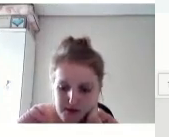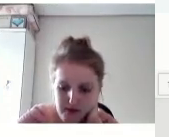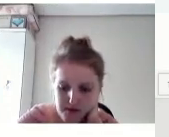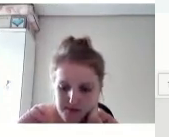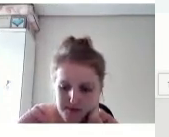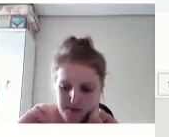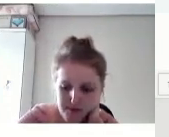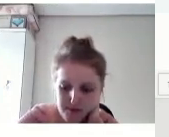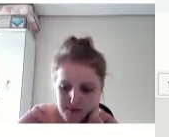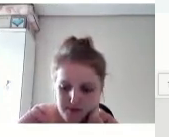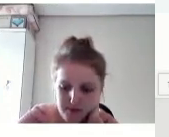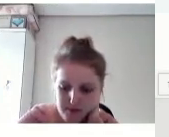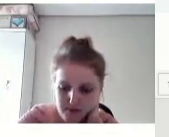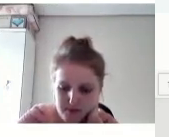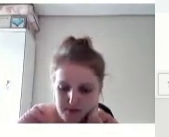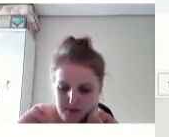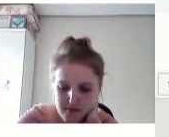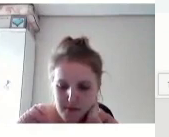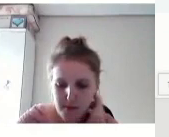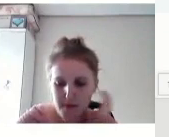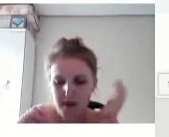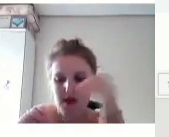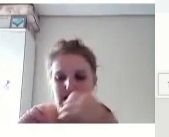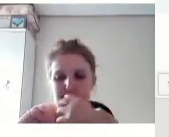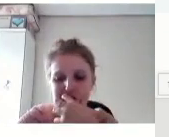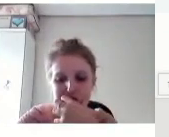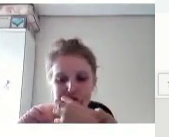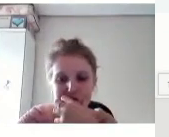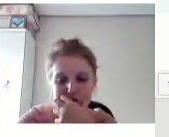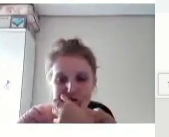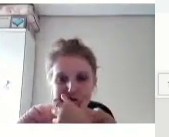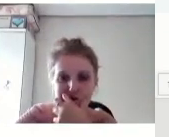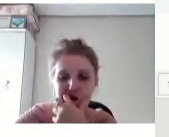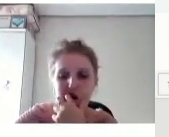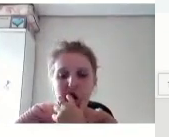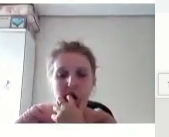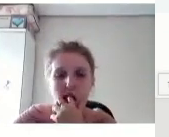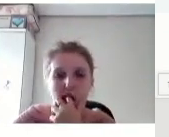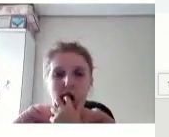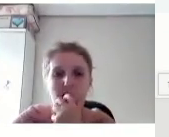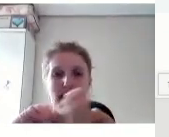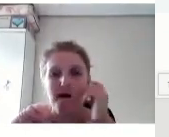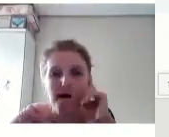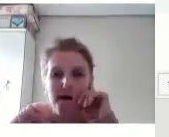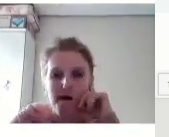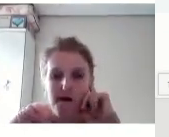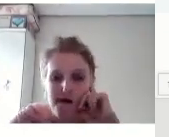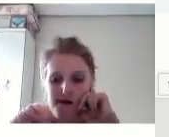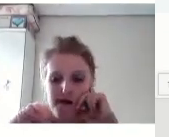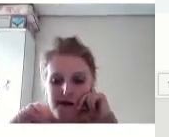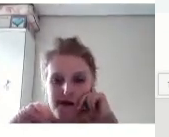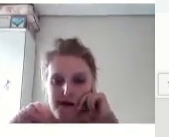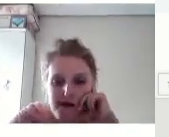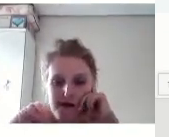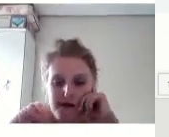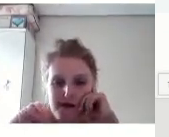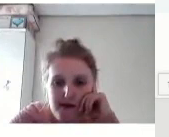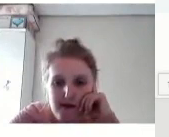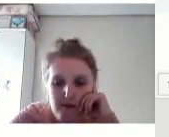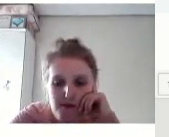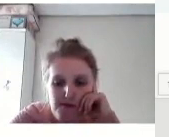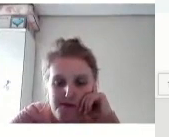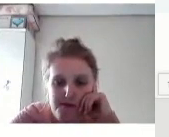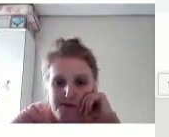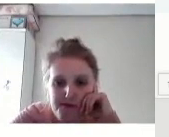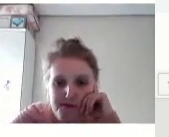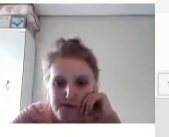explícita, né, do A relativo ao tempo. O somatório aqui só quer dizer que em mecânica clássica eu tenho várias coordenadas generalizadas, né? No caso